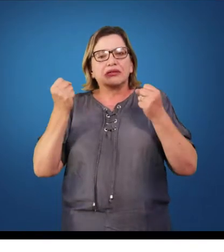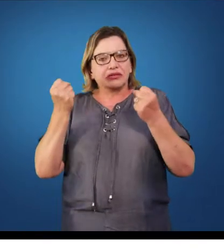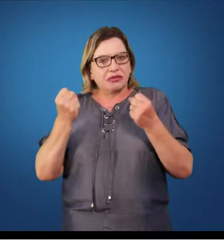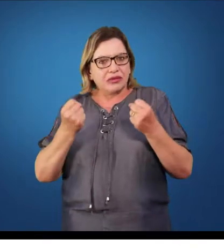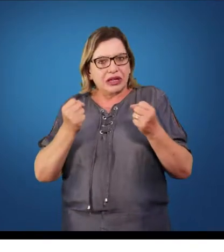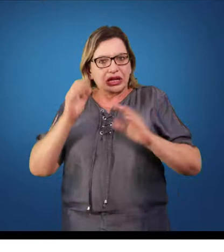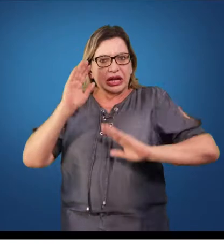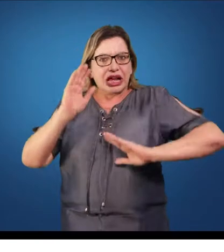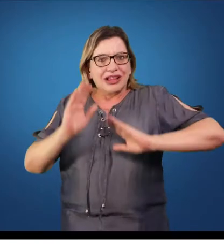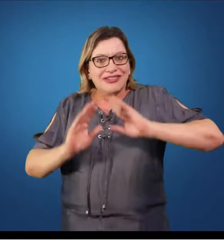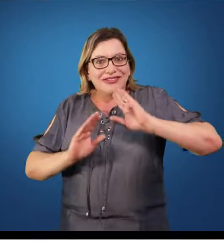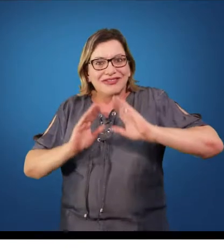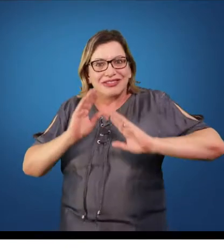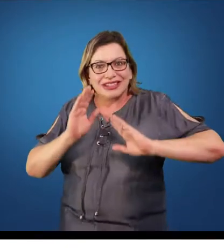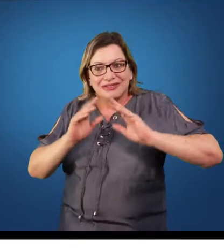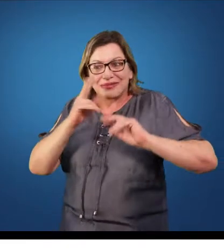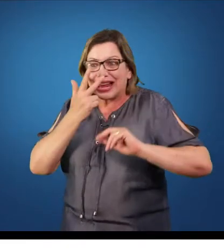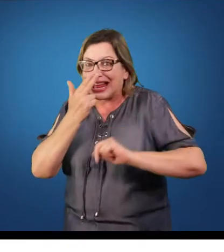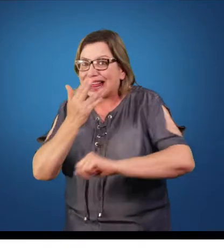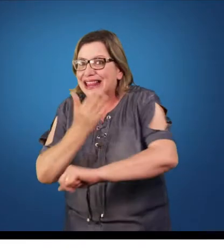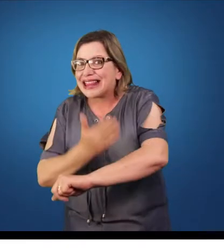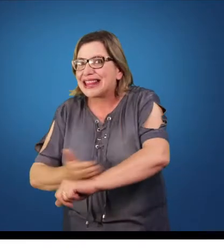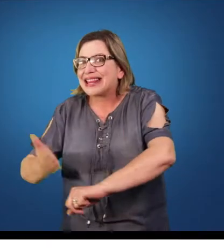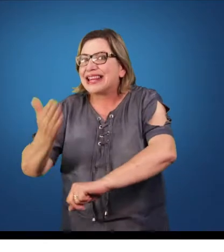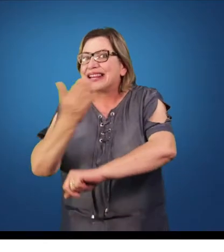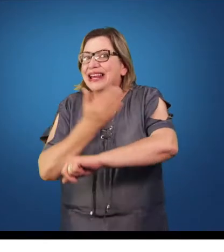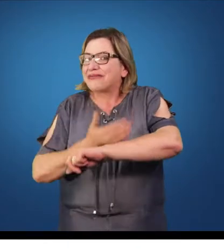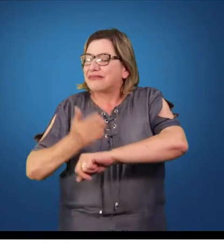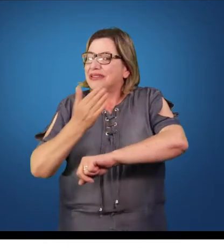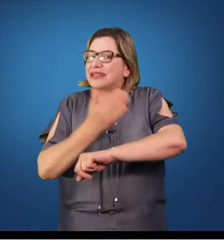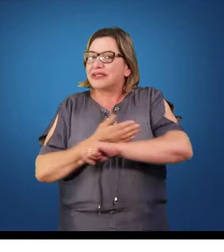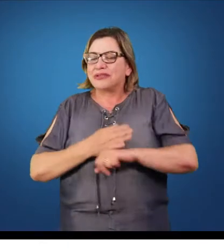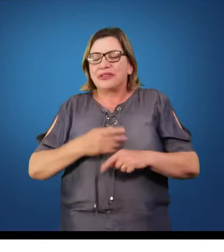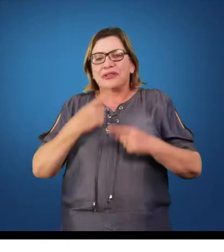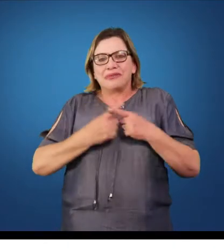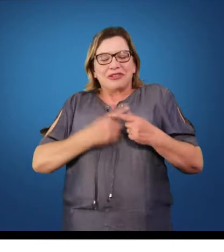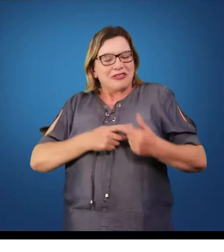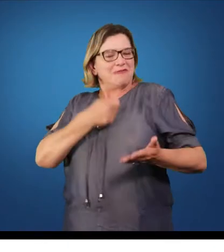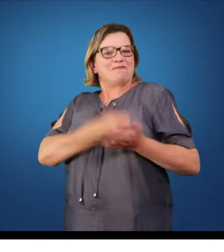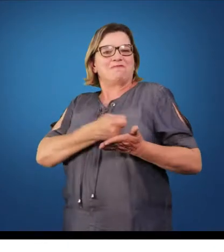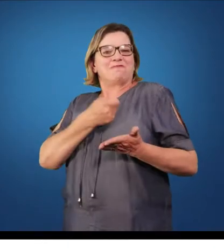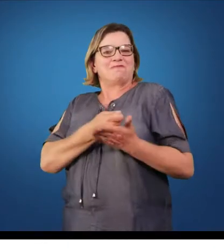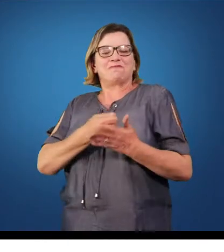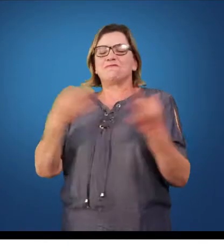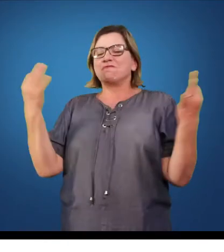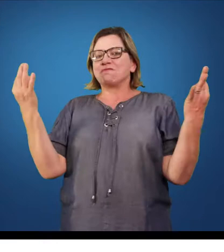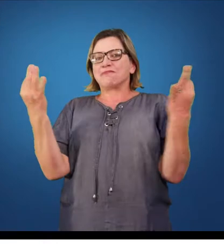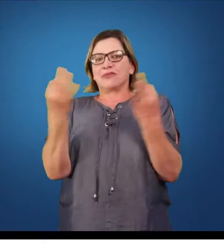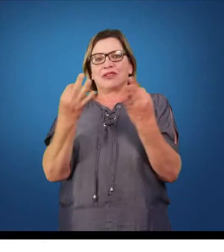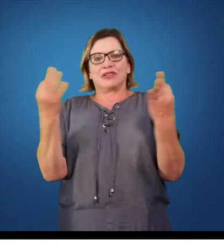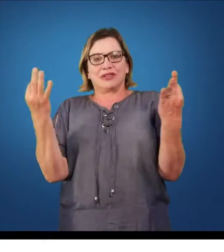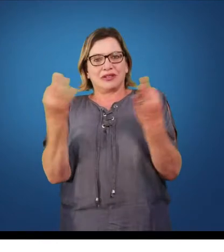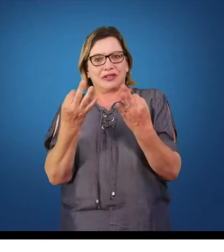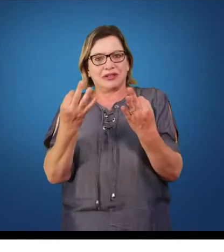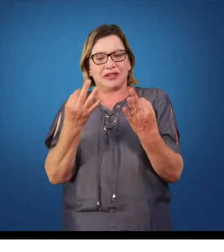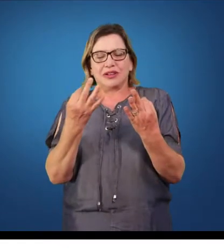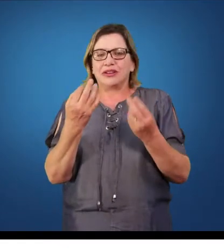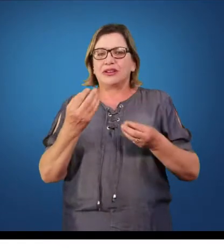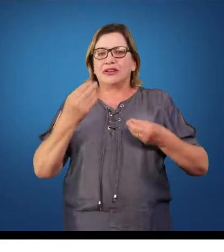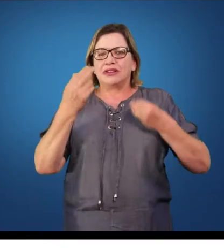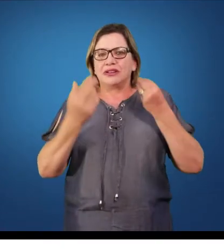Exatamente, vira um treinamento. Por quê? Porque quando você exige perfeição de movimento, nós